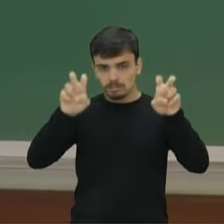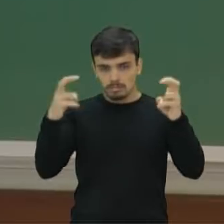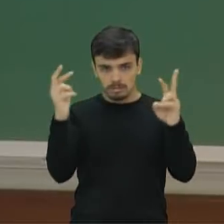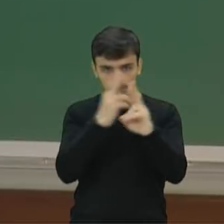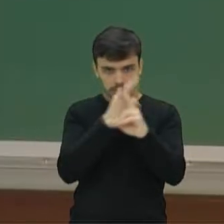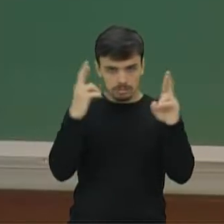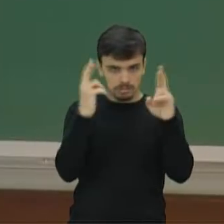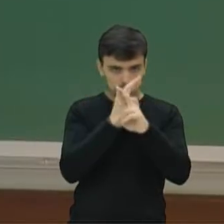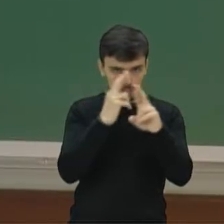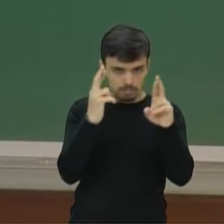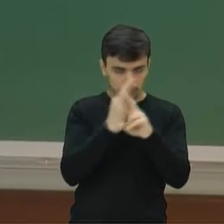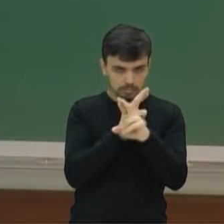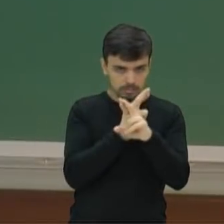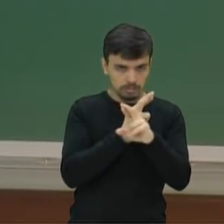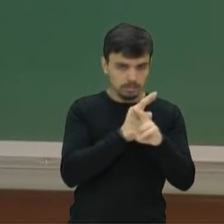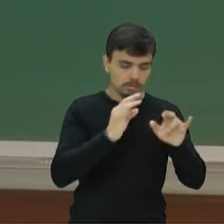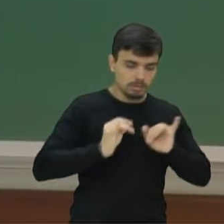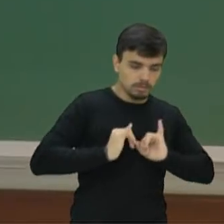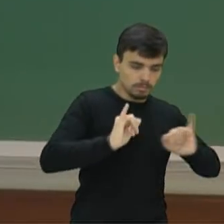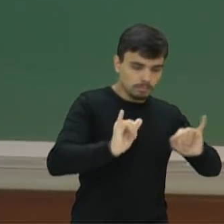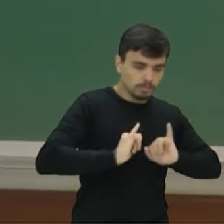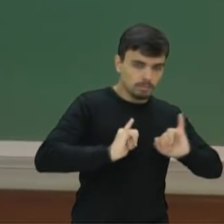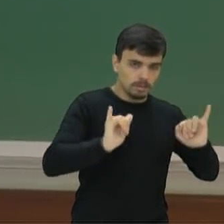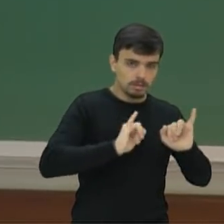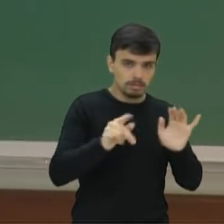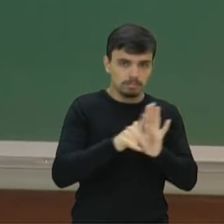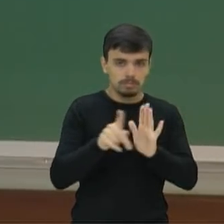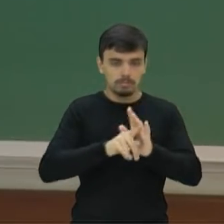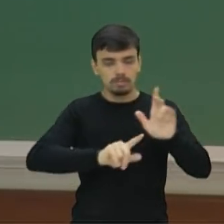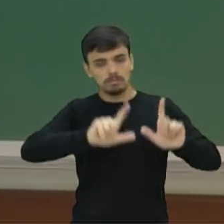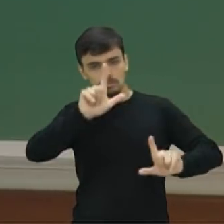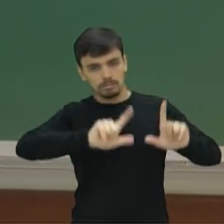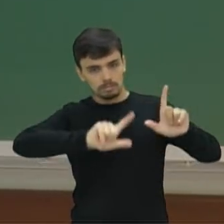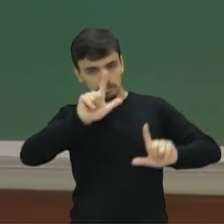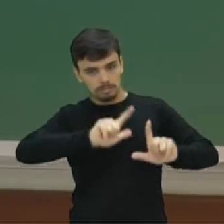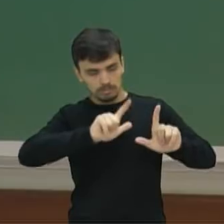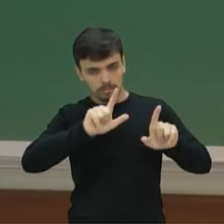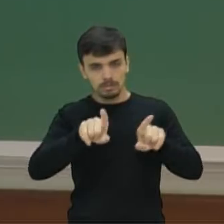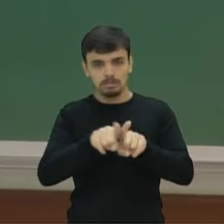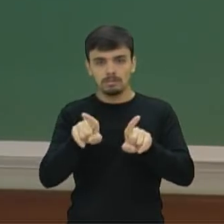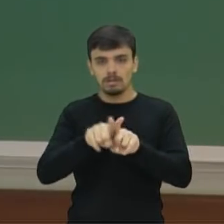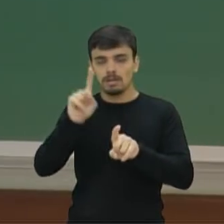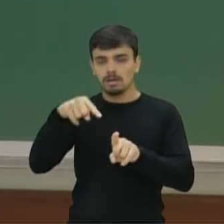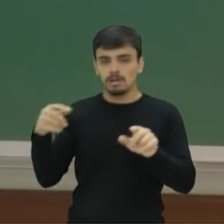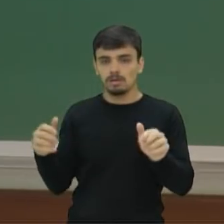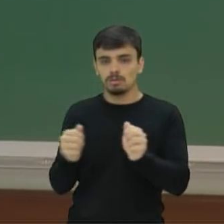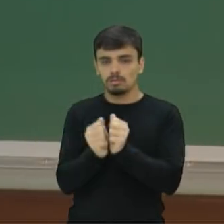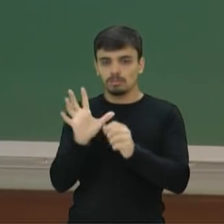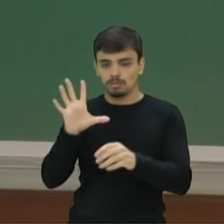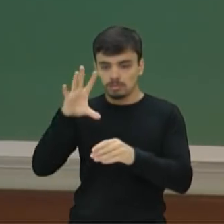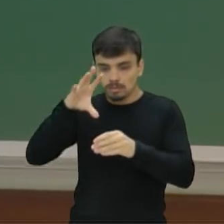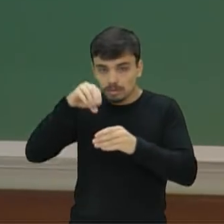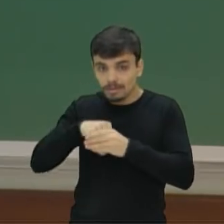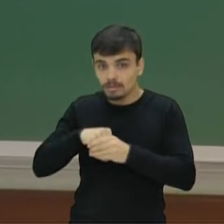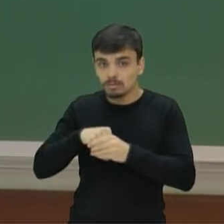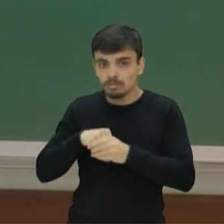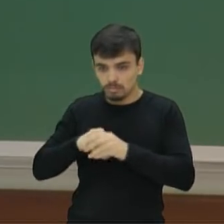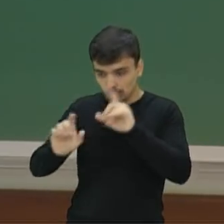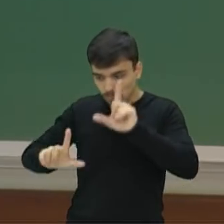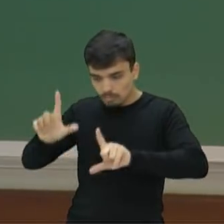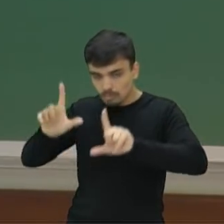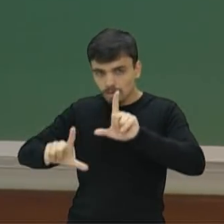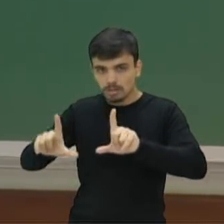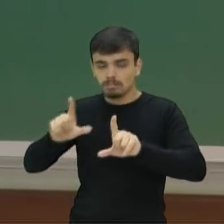à propaganda no meio dos programas é aquela que está muitas vezes incluída dentro dos programas. E